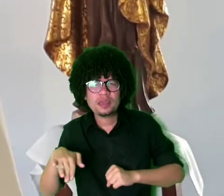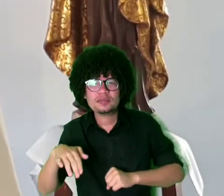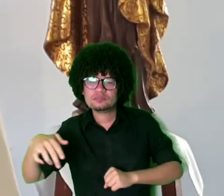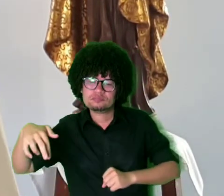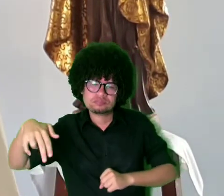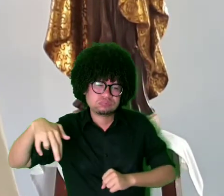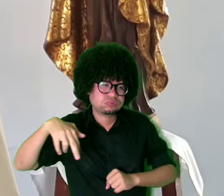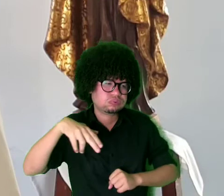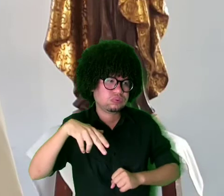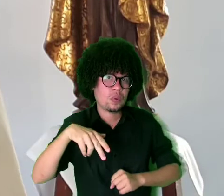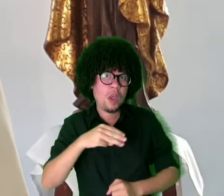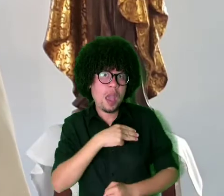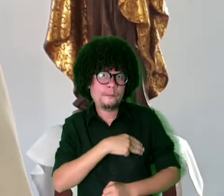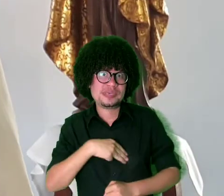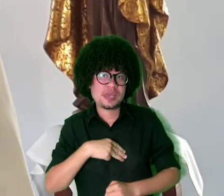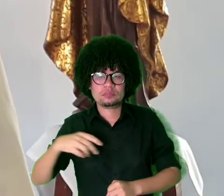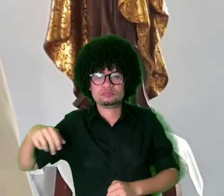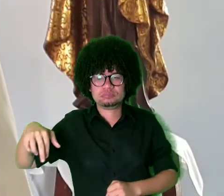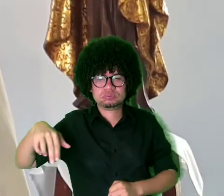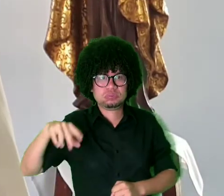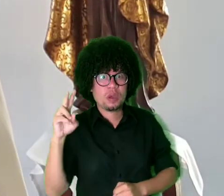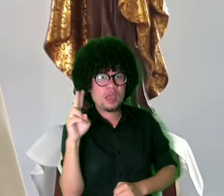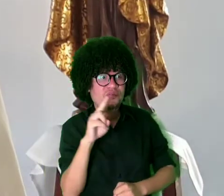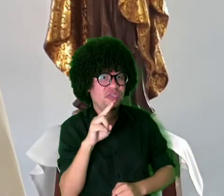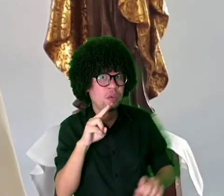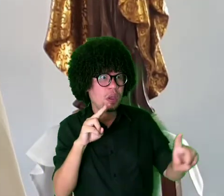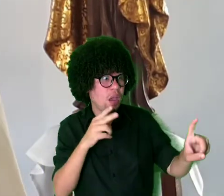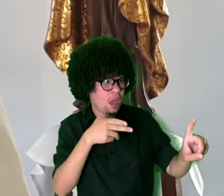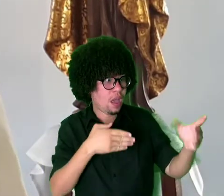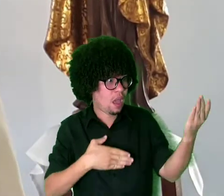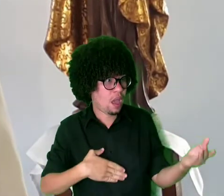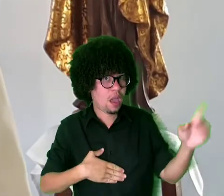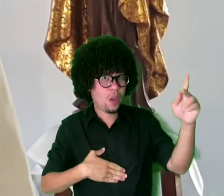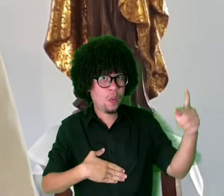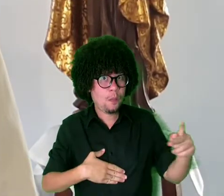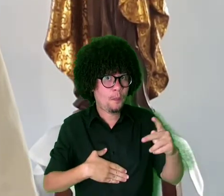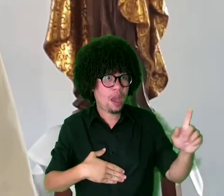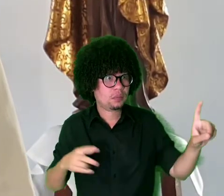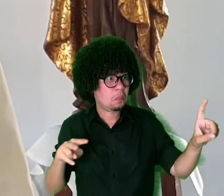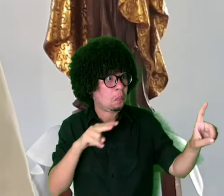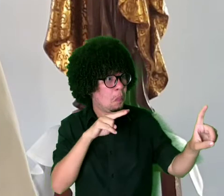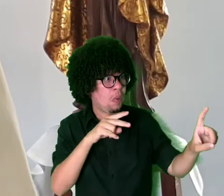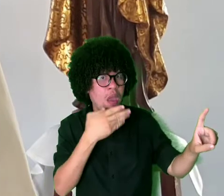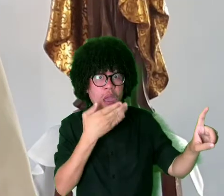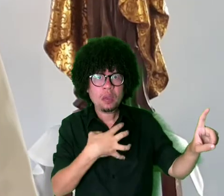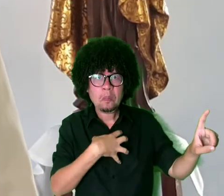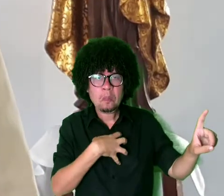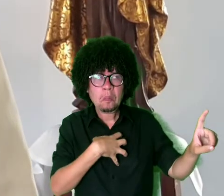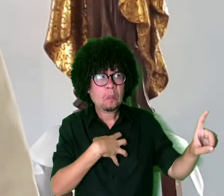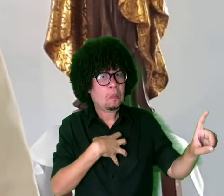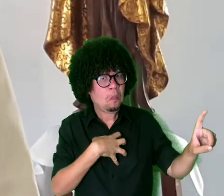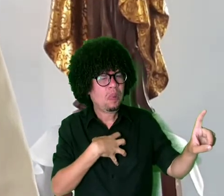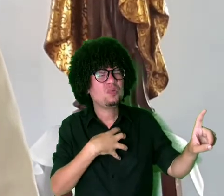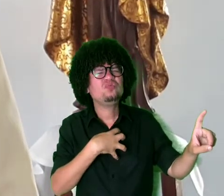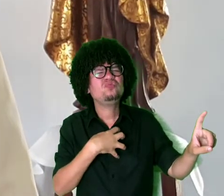Cícero, quando era ainda pequeno, participou de uma missão e ficou impressionado